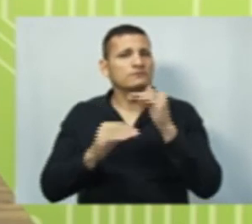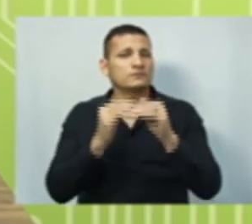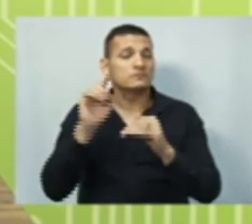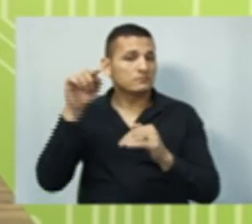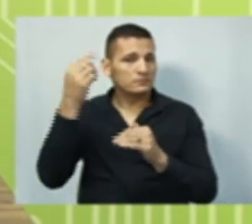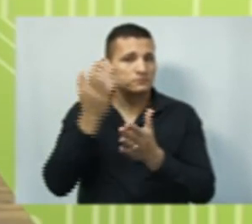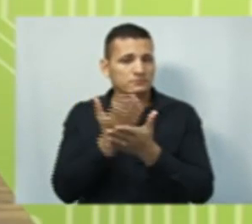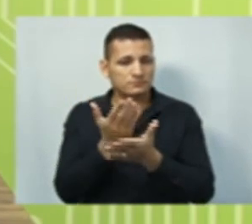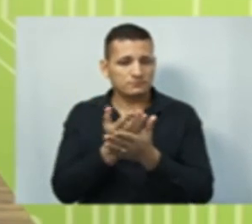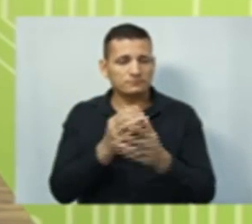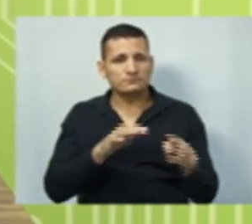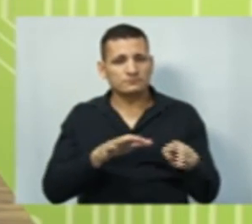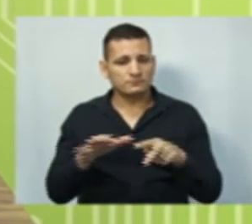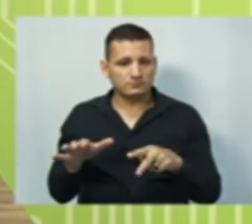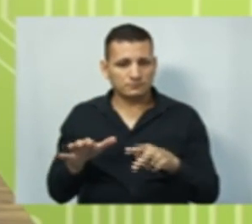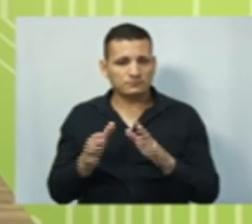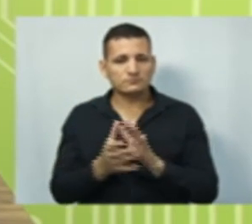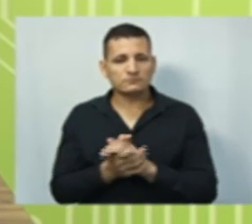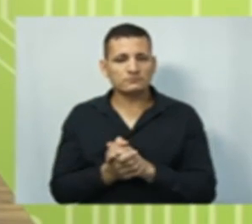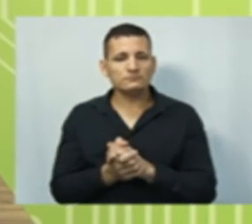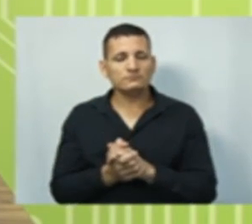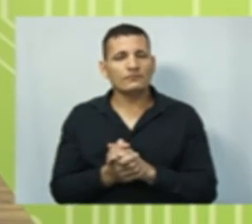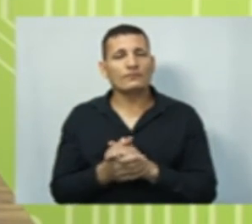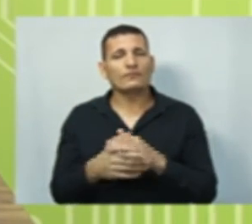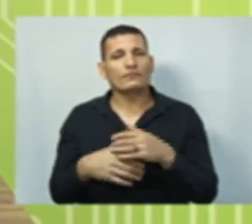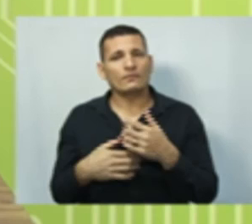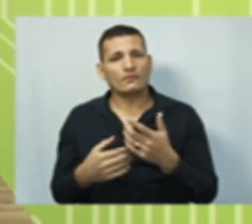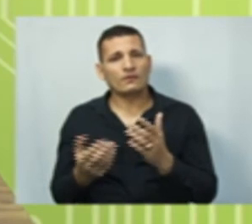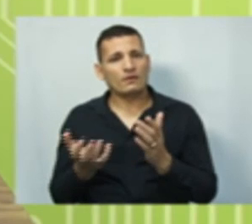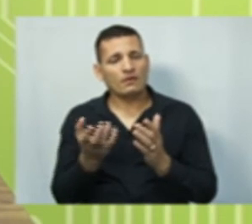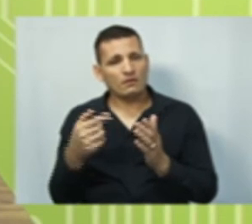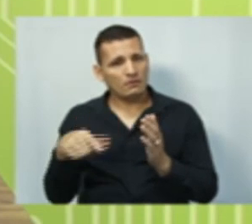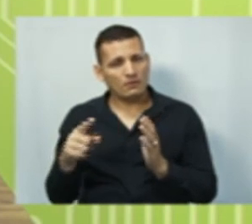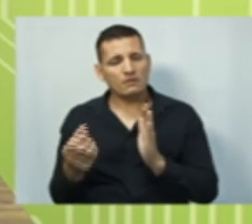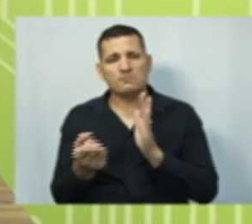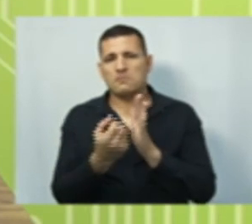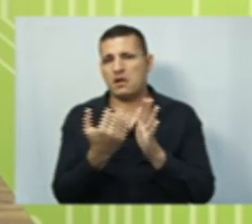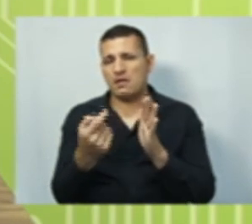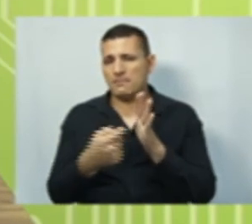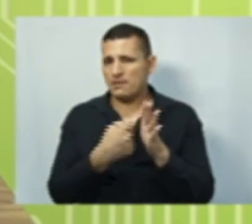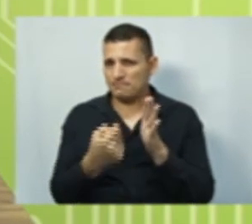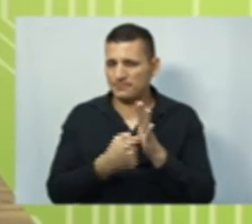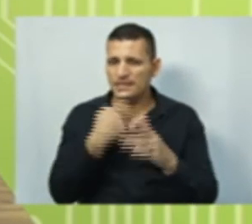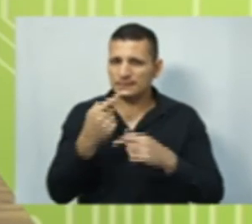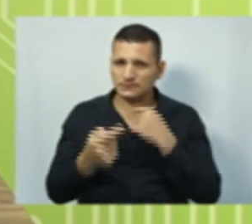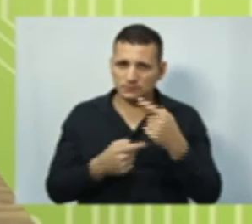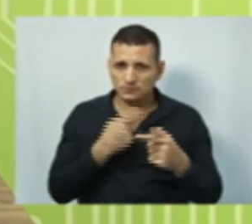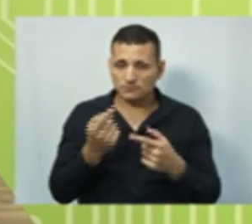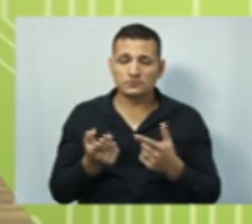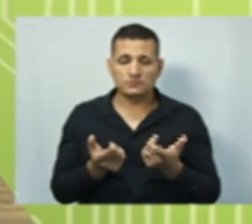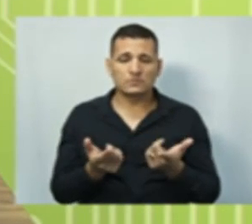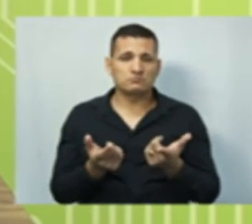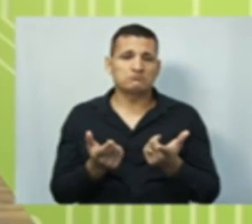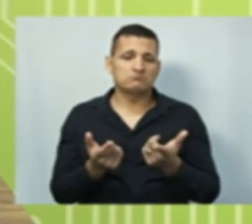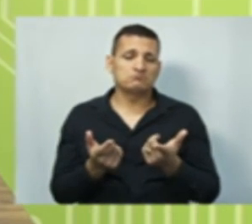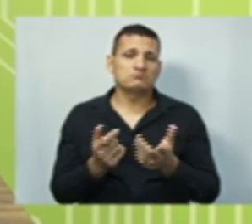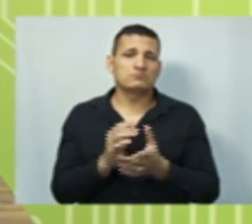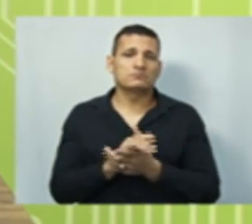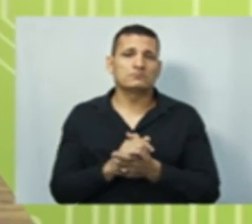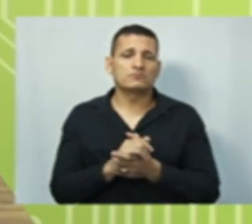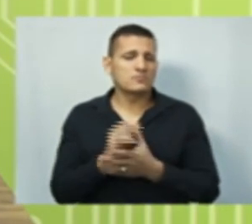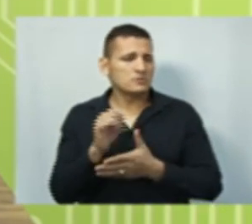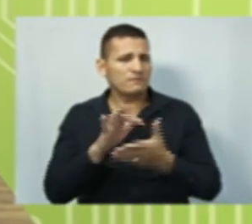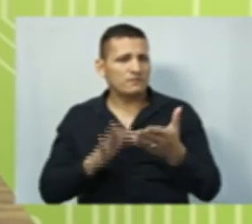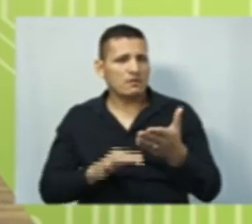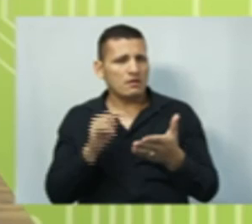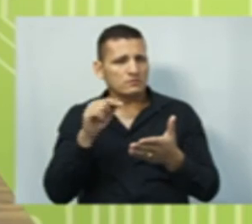vem. A gente conta com bastante participação de vocês, espero que ela seja uma atividade fácil de ser realizada, mas que você